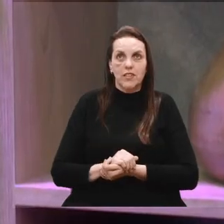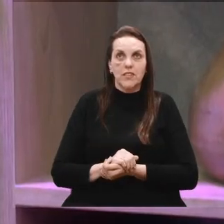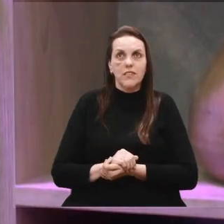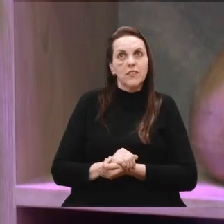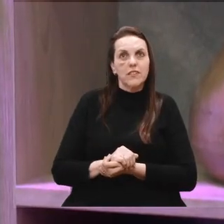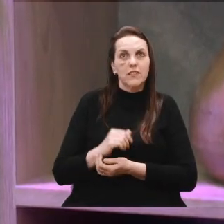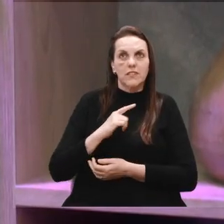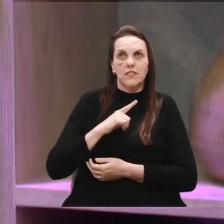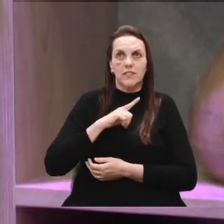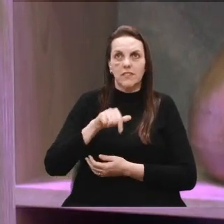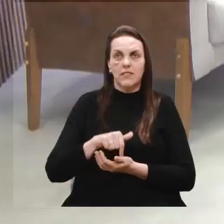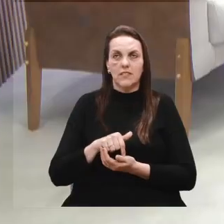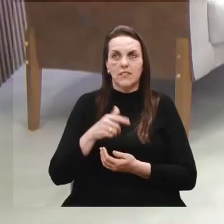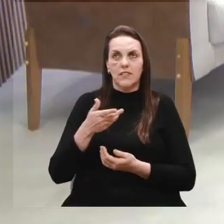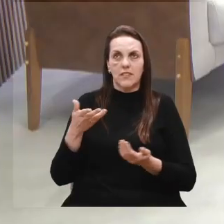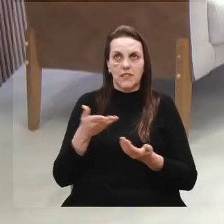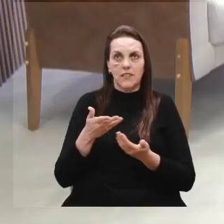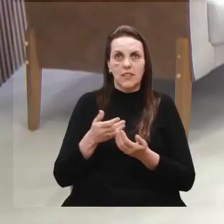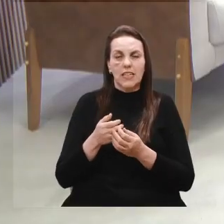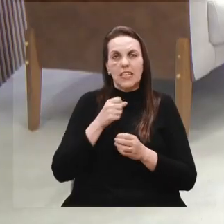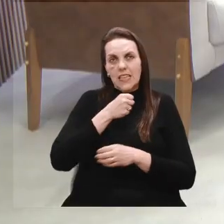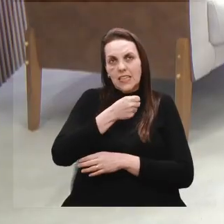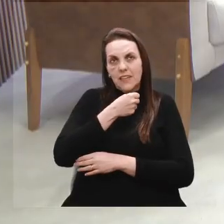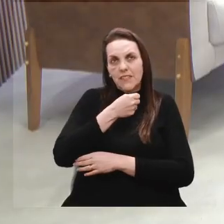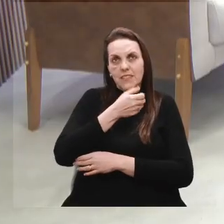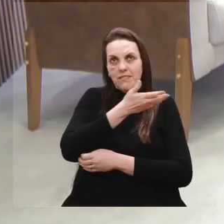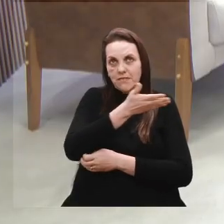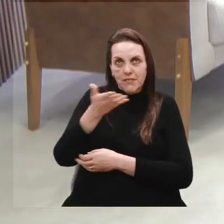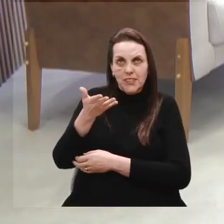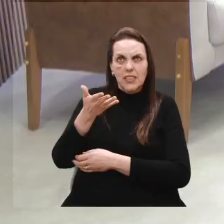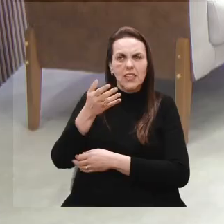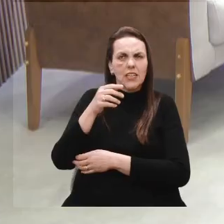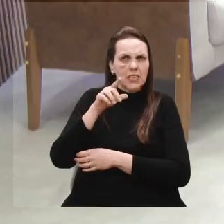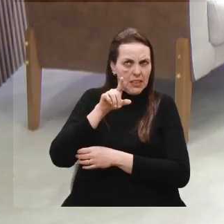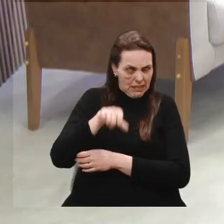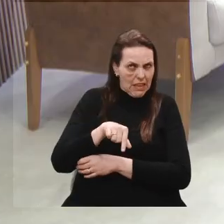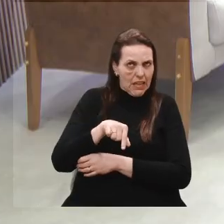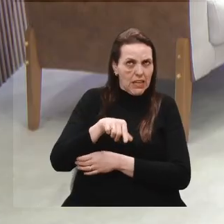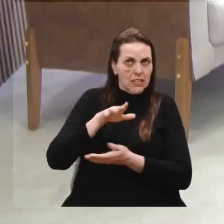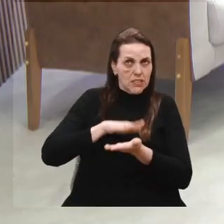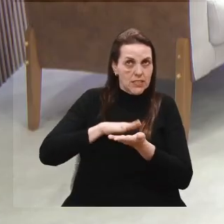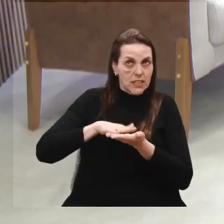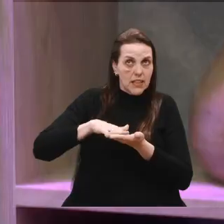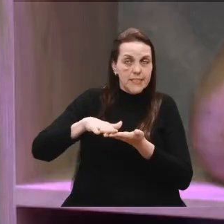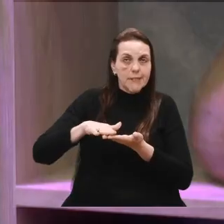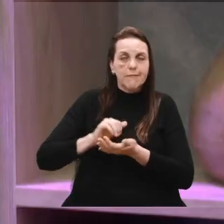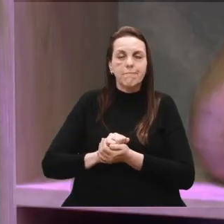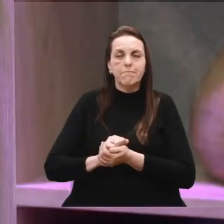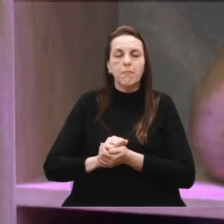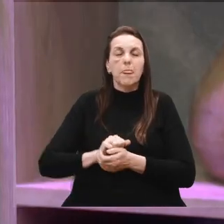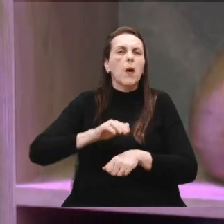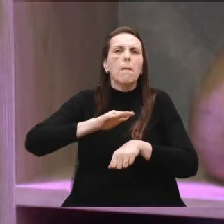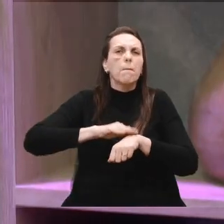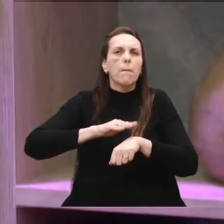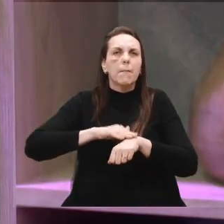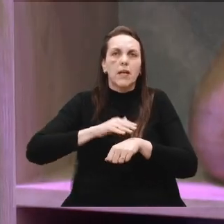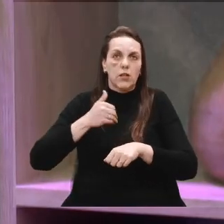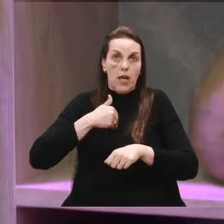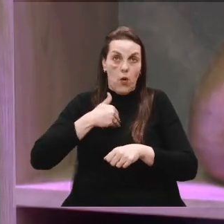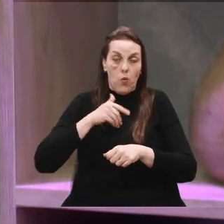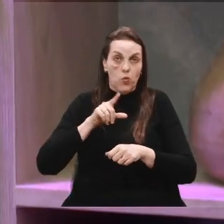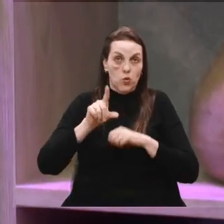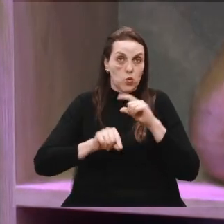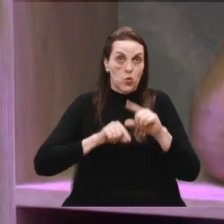Bárbara, muitas entrevistadas para essa dissertação. Então, nesse primeiro momento, para minha dissertação,